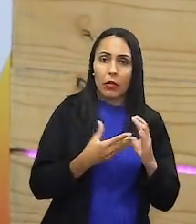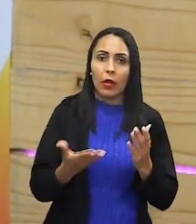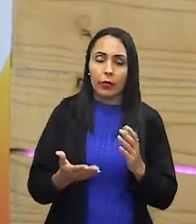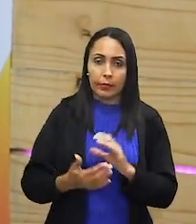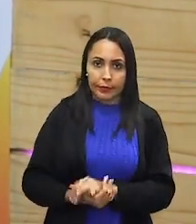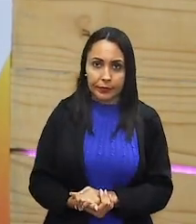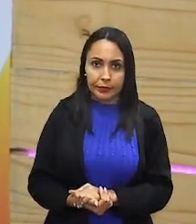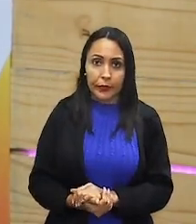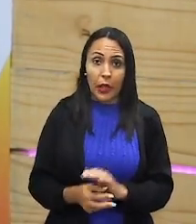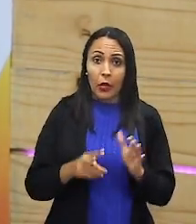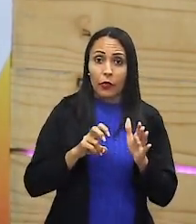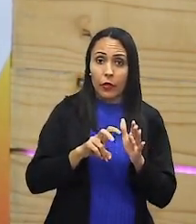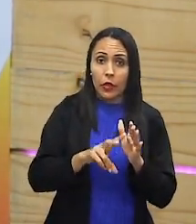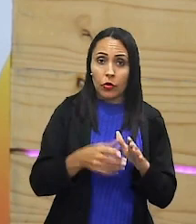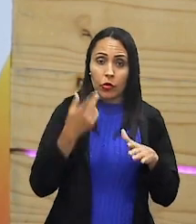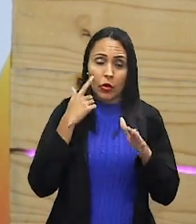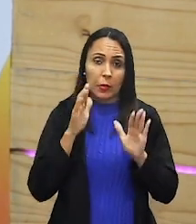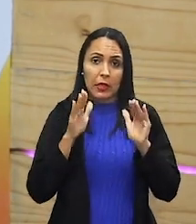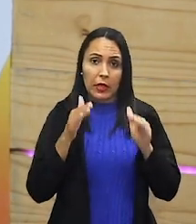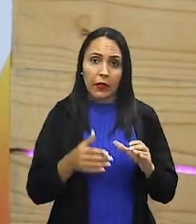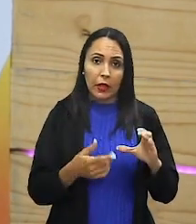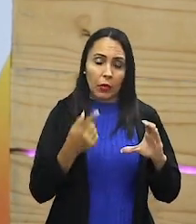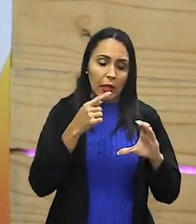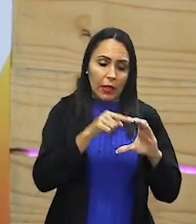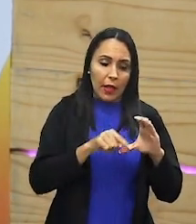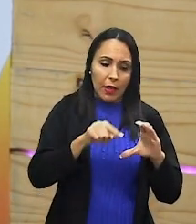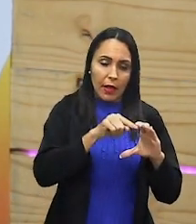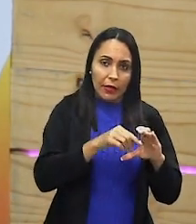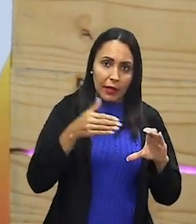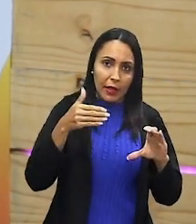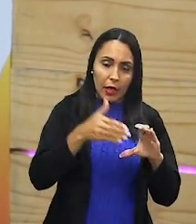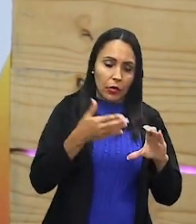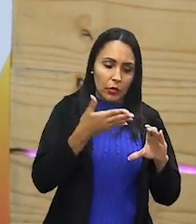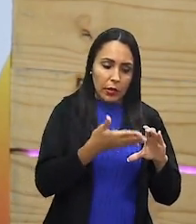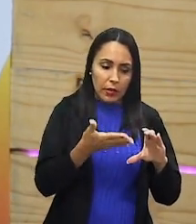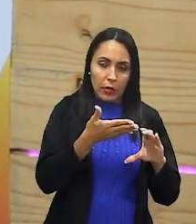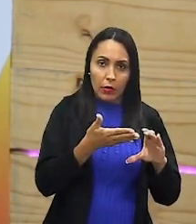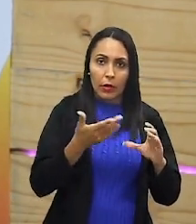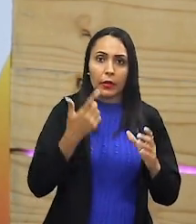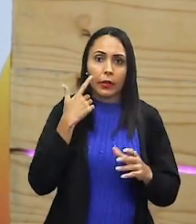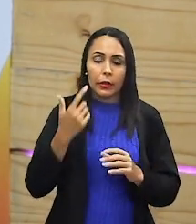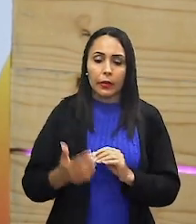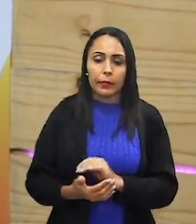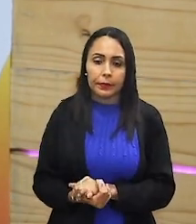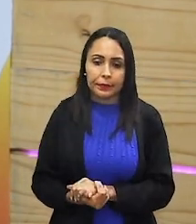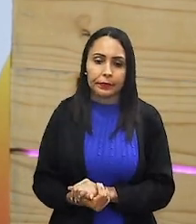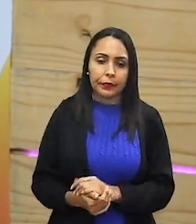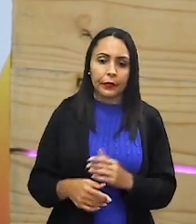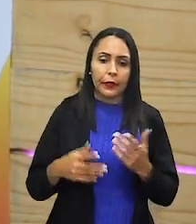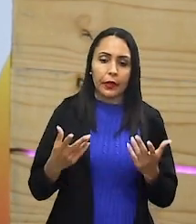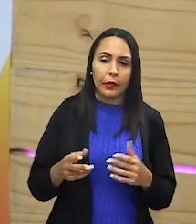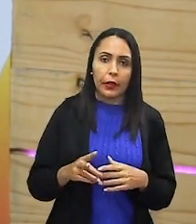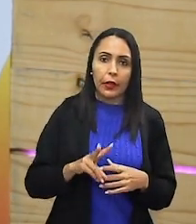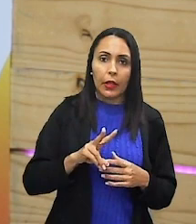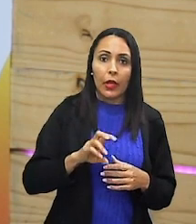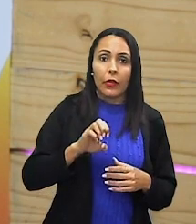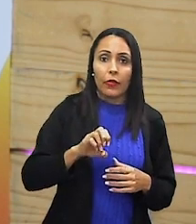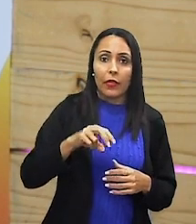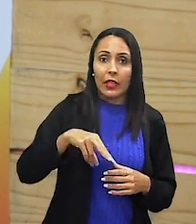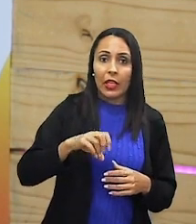tá dentro da célula, sabe por quê? Porque até o termo vírus, quando você pega essa palavra vírus, vírus vem de um termo que significa